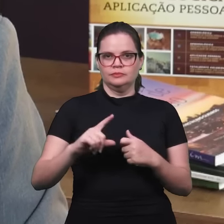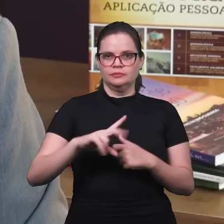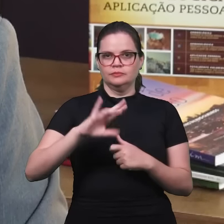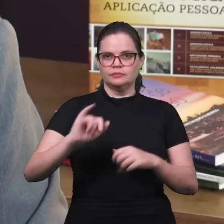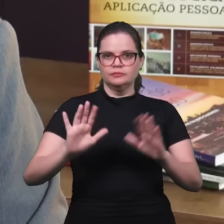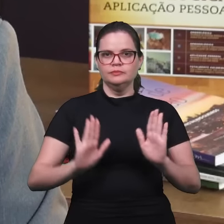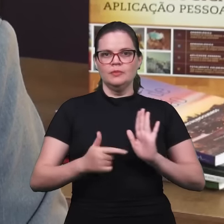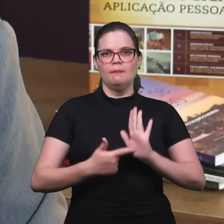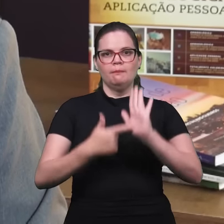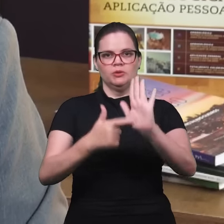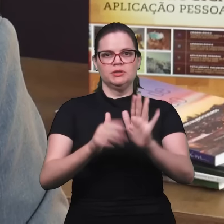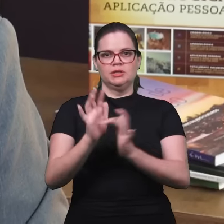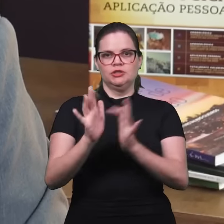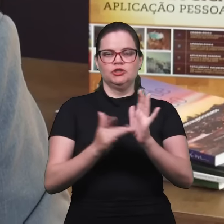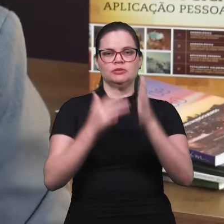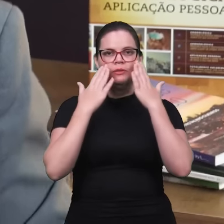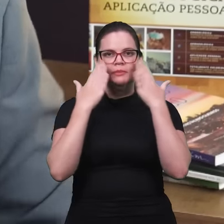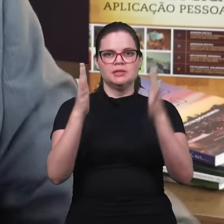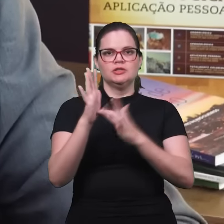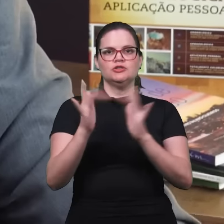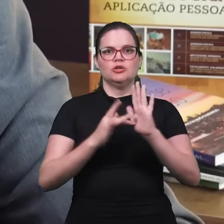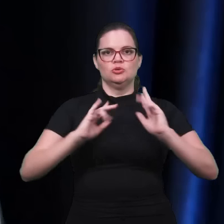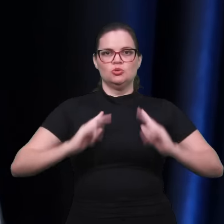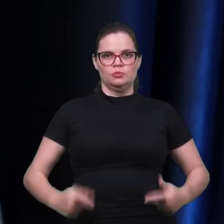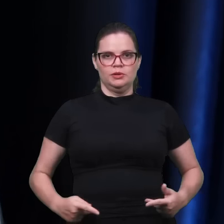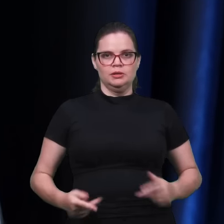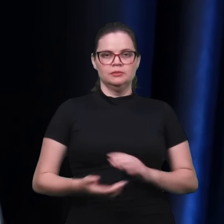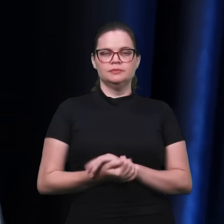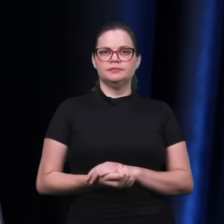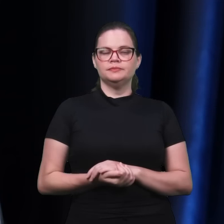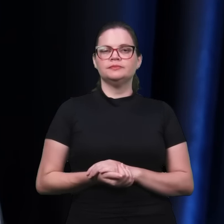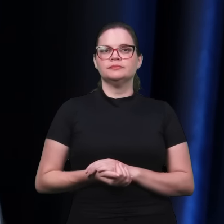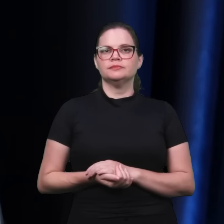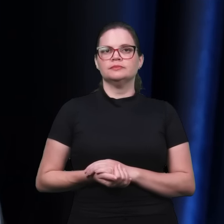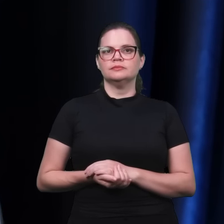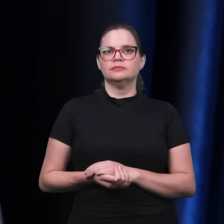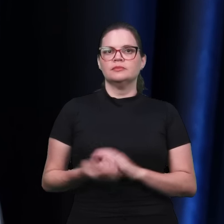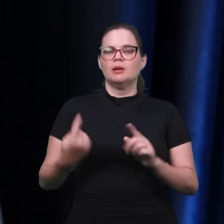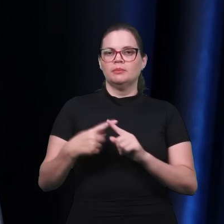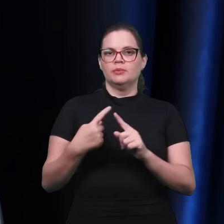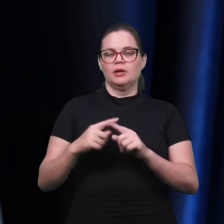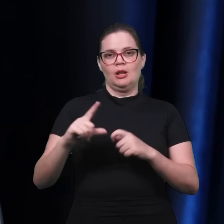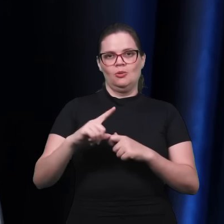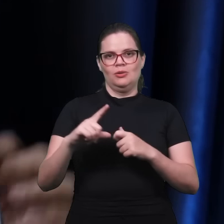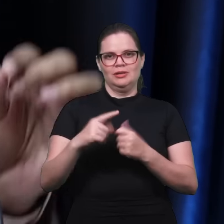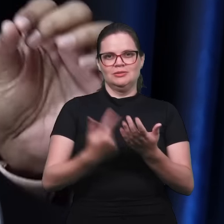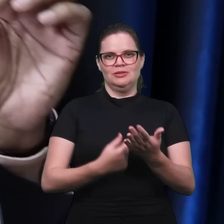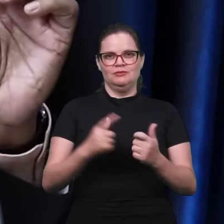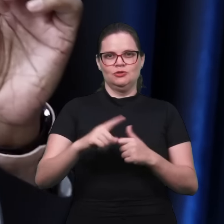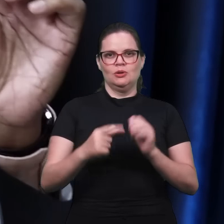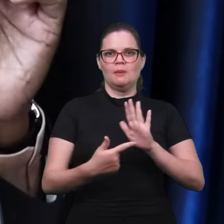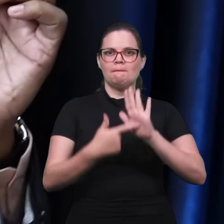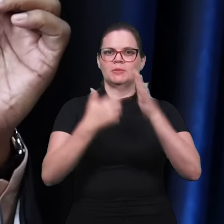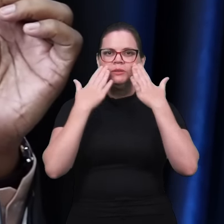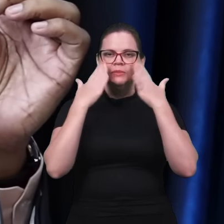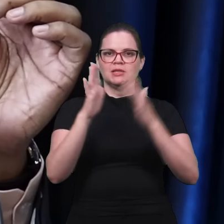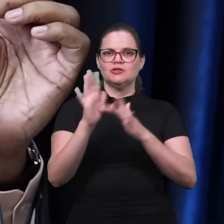Jesus como homem. Sim. Né? É interessante porque quando fala de Lucas tratando Jesus como homem, porque ele fala